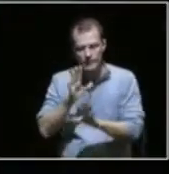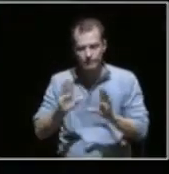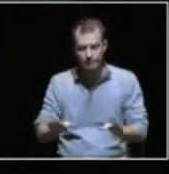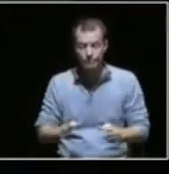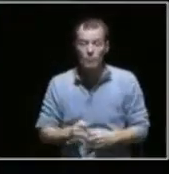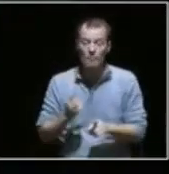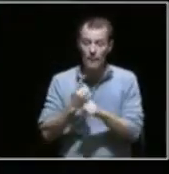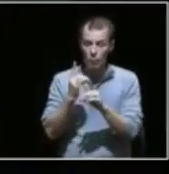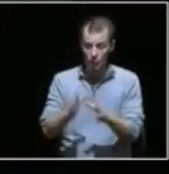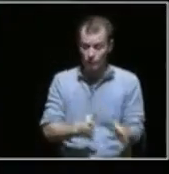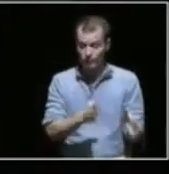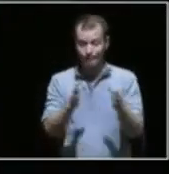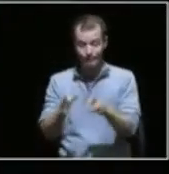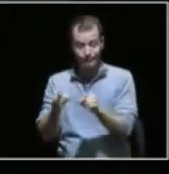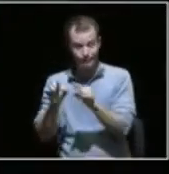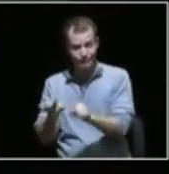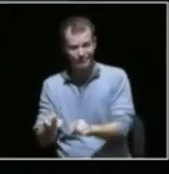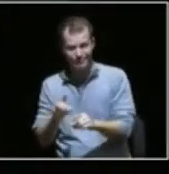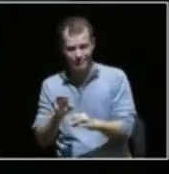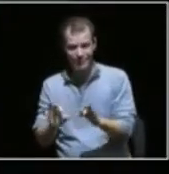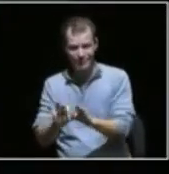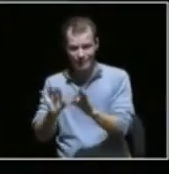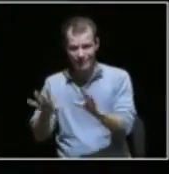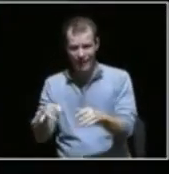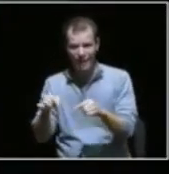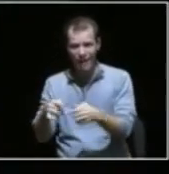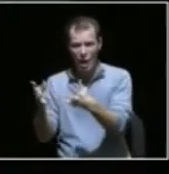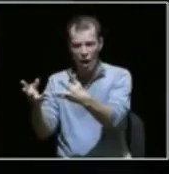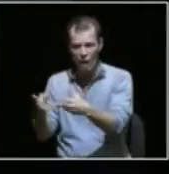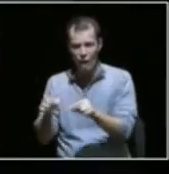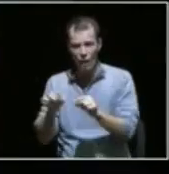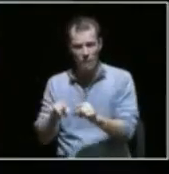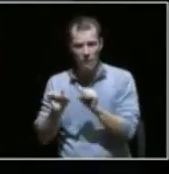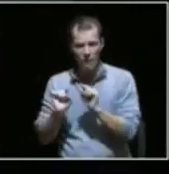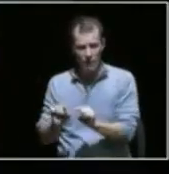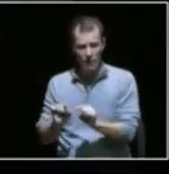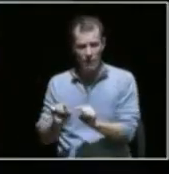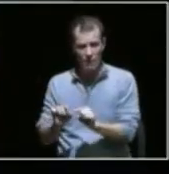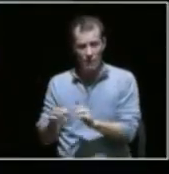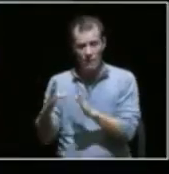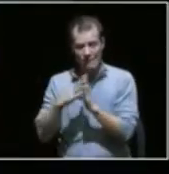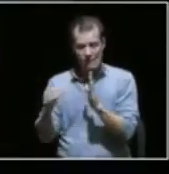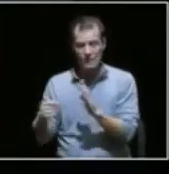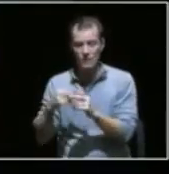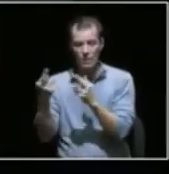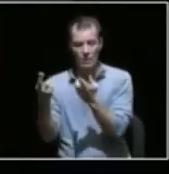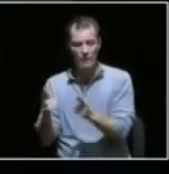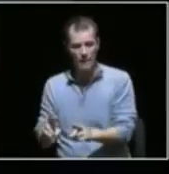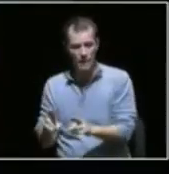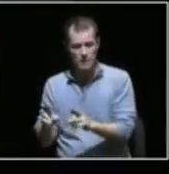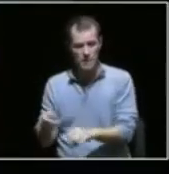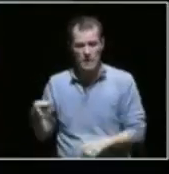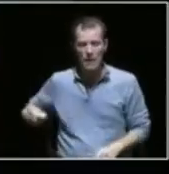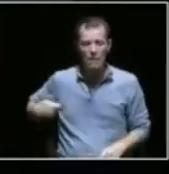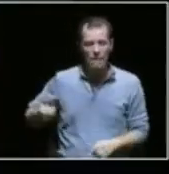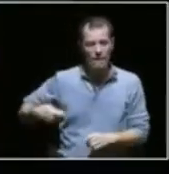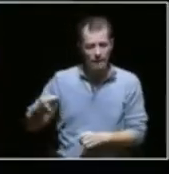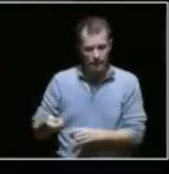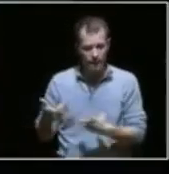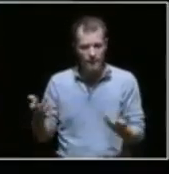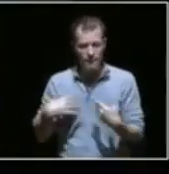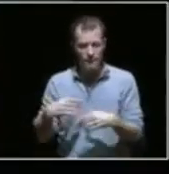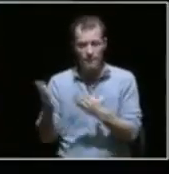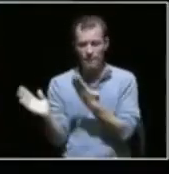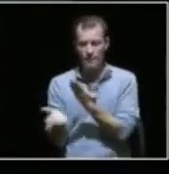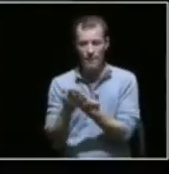É que, por um lado, de acordo com a fórmula de cálculo do valor de referência do preço de renda de habitação previsto